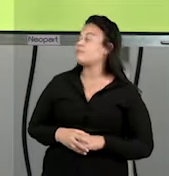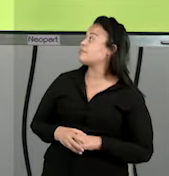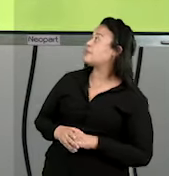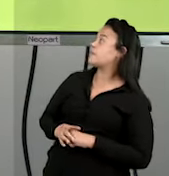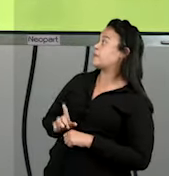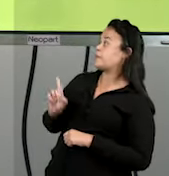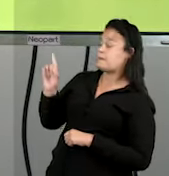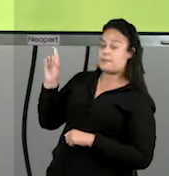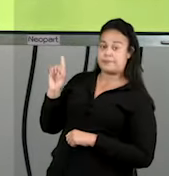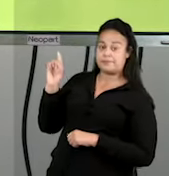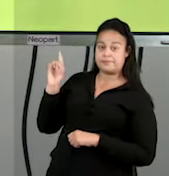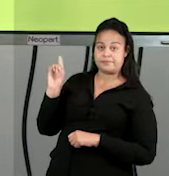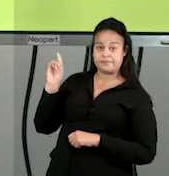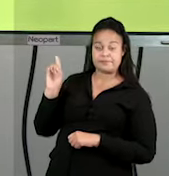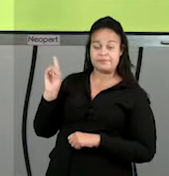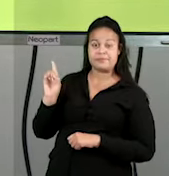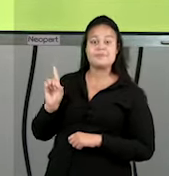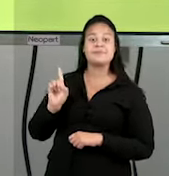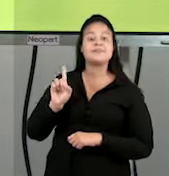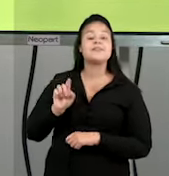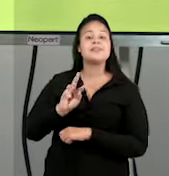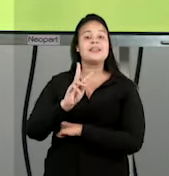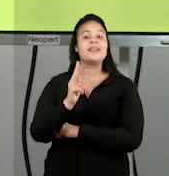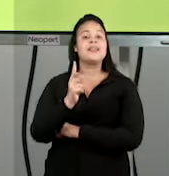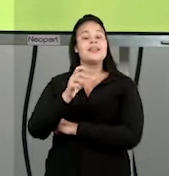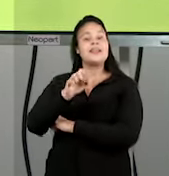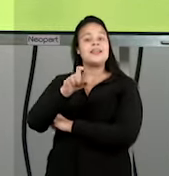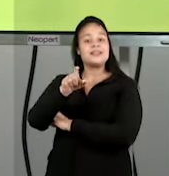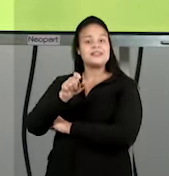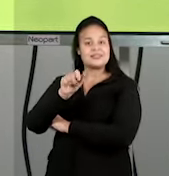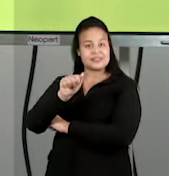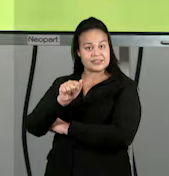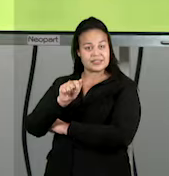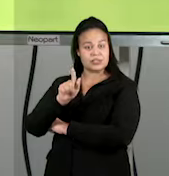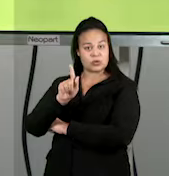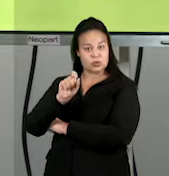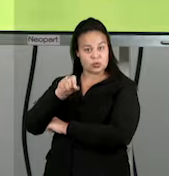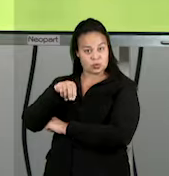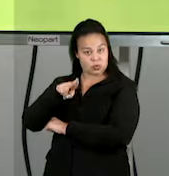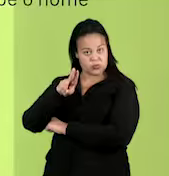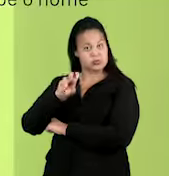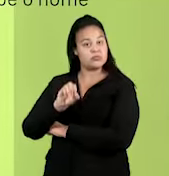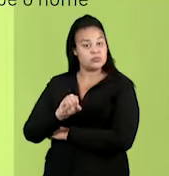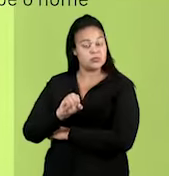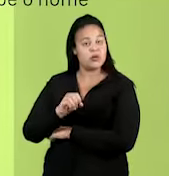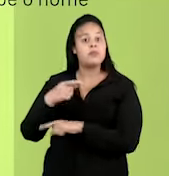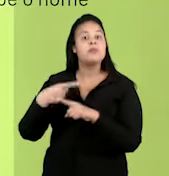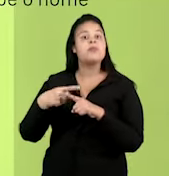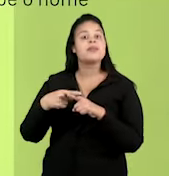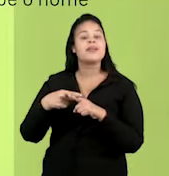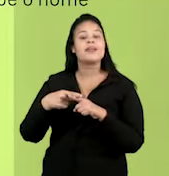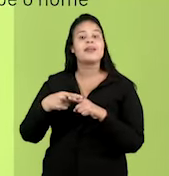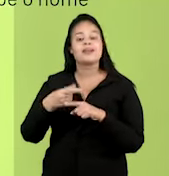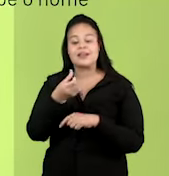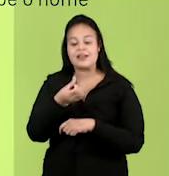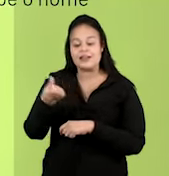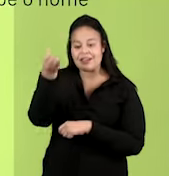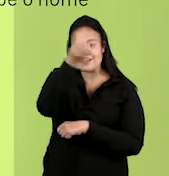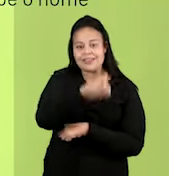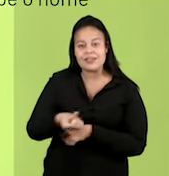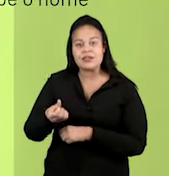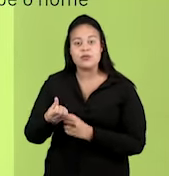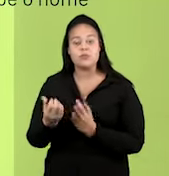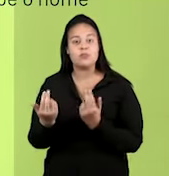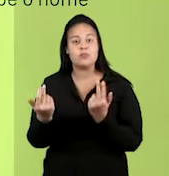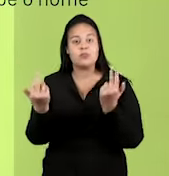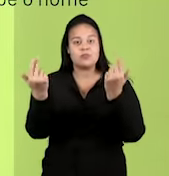esse polígono é um hexágono, porque ele tem 6 lados iguais